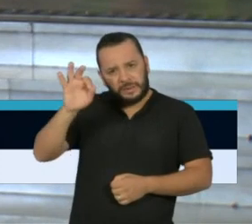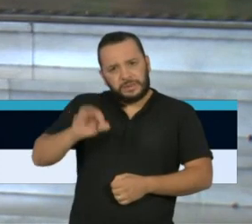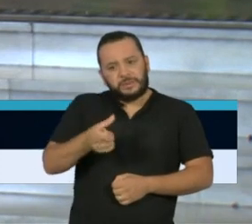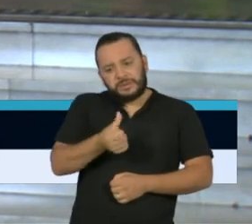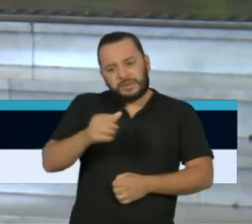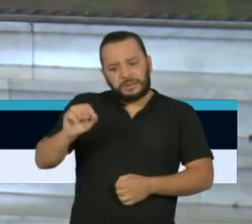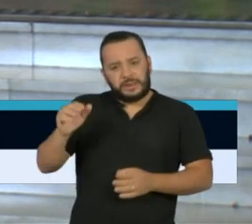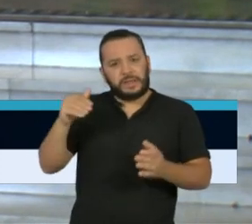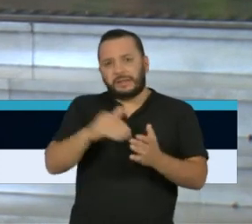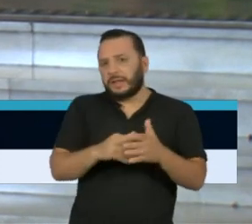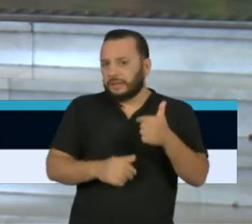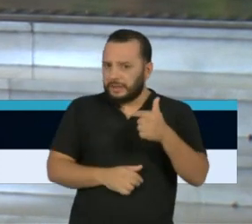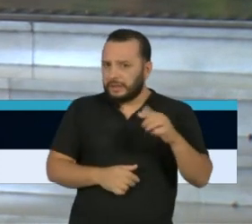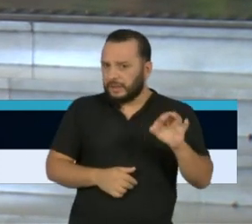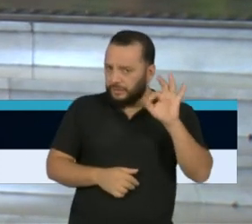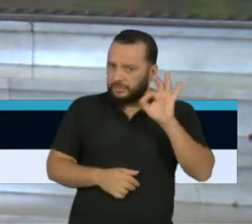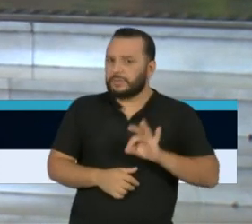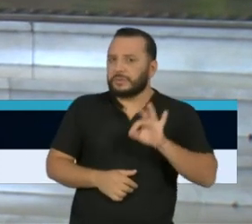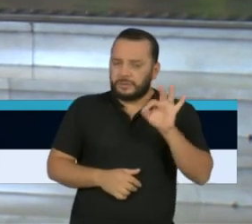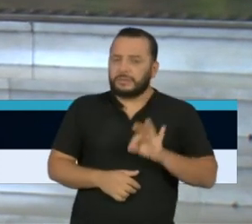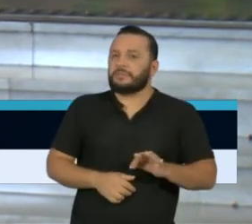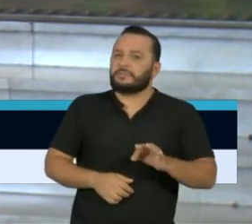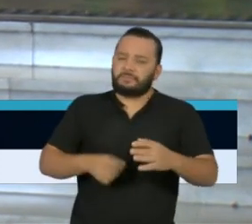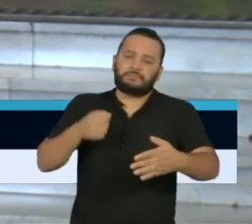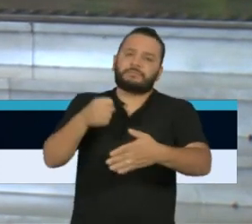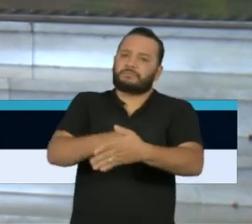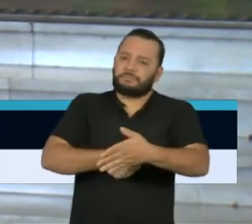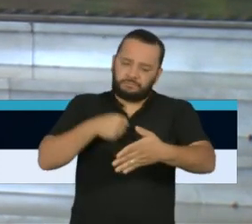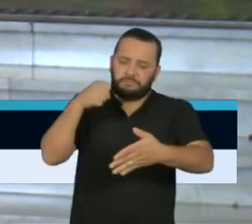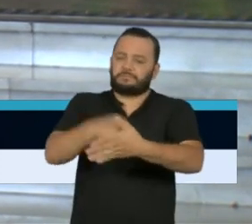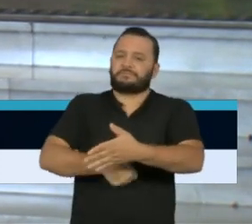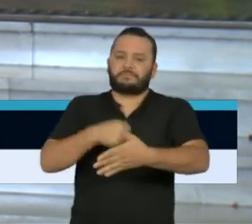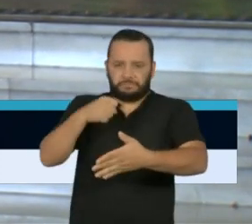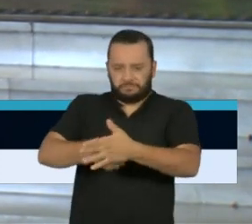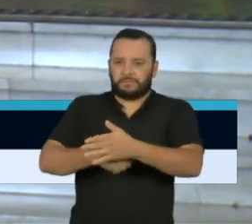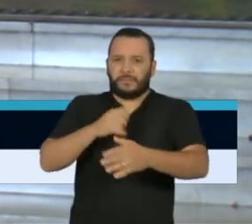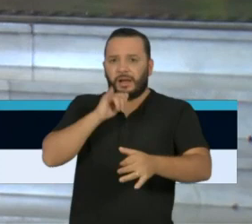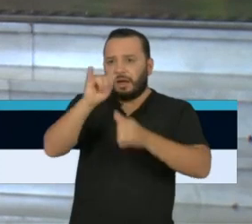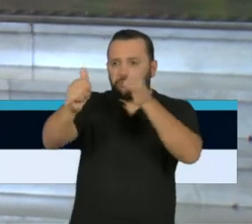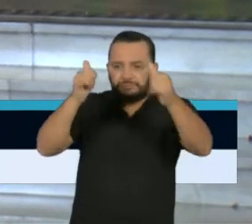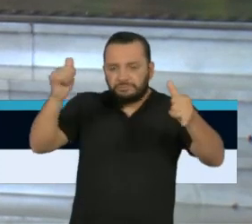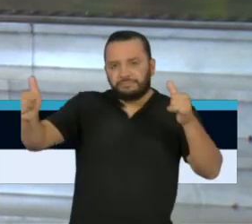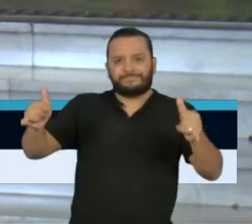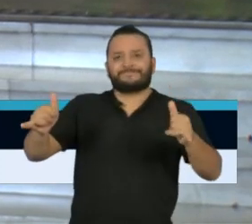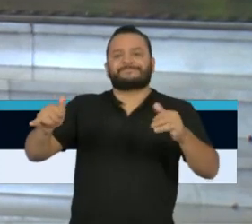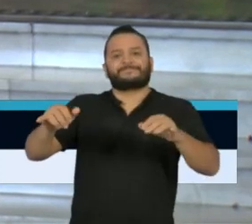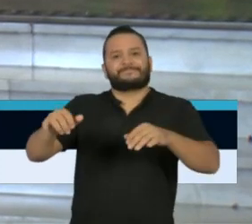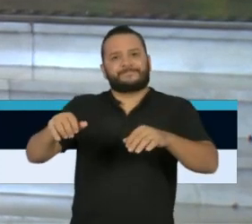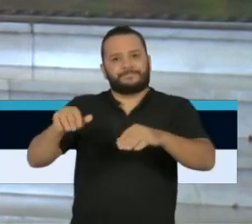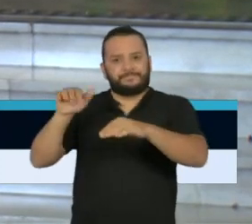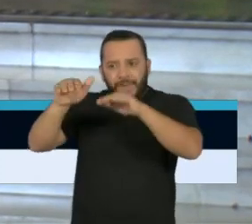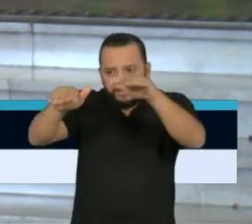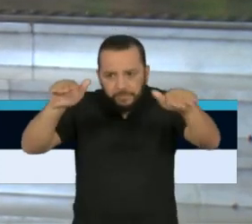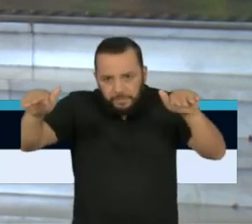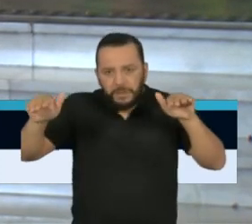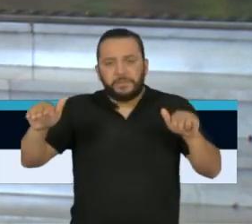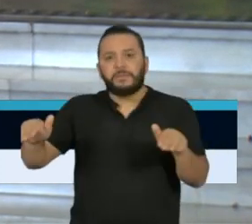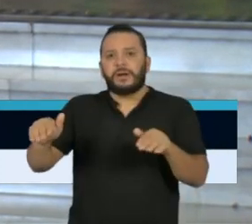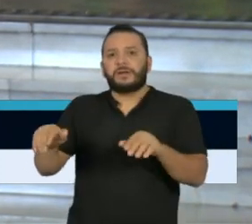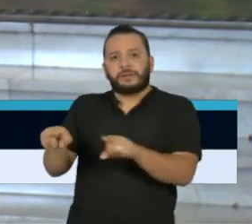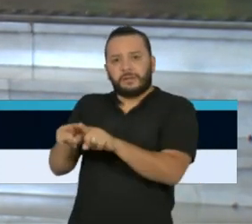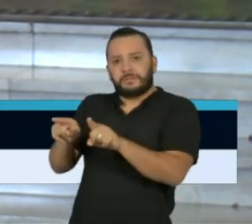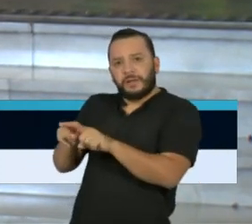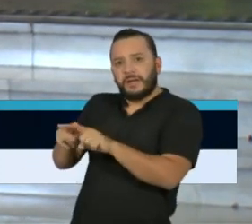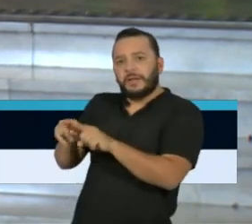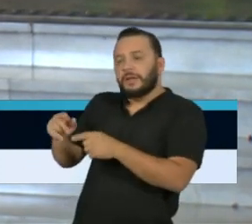para 70%. É insistir, perseverar, fazer campanhas, buscar a orientação médica,